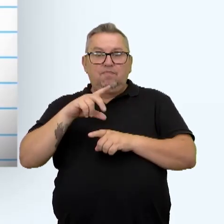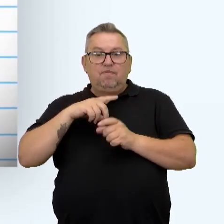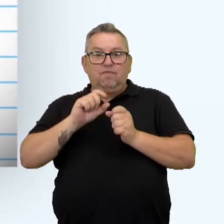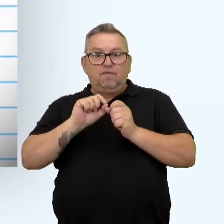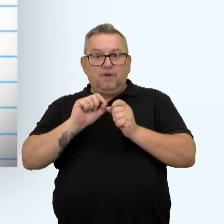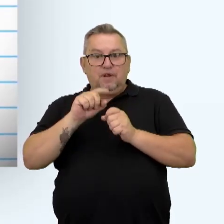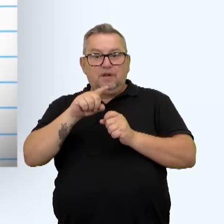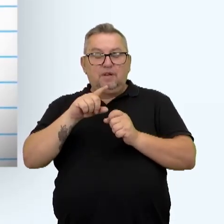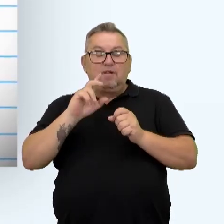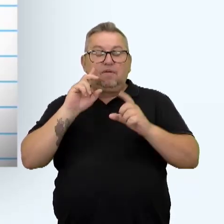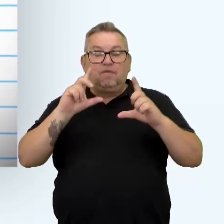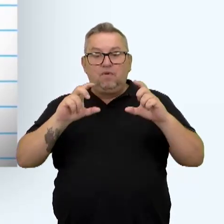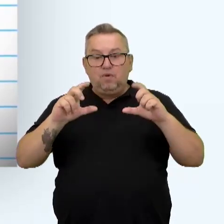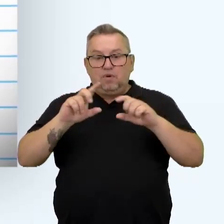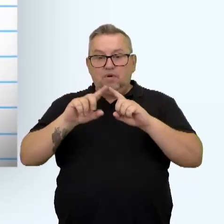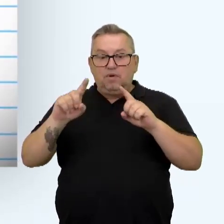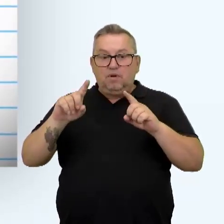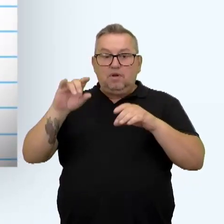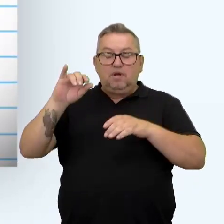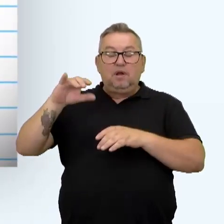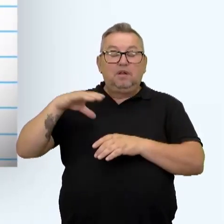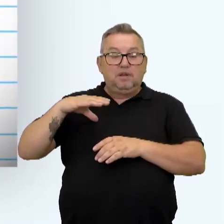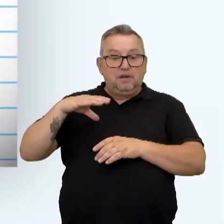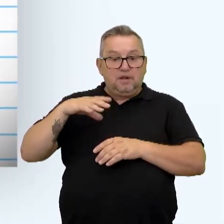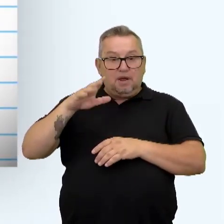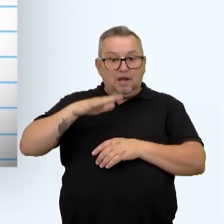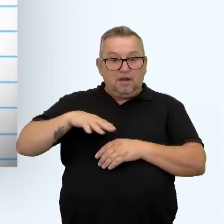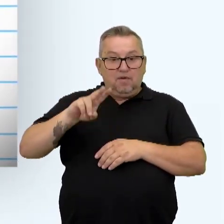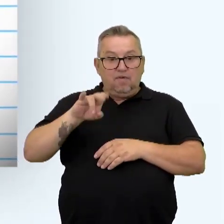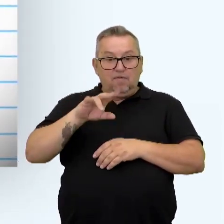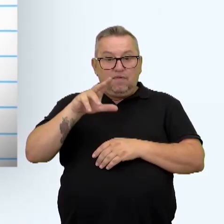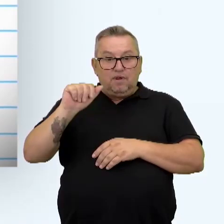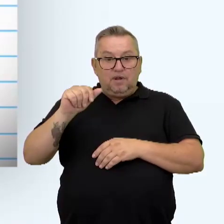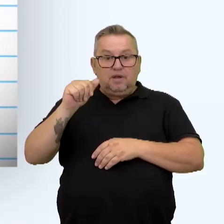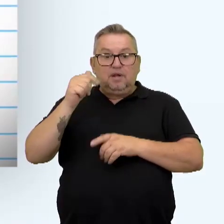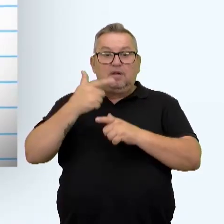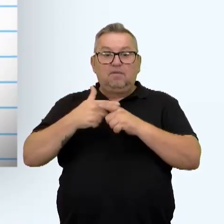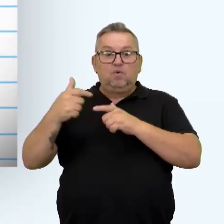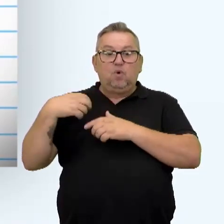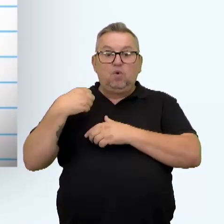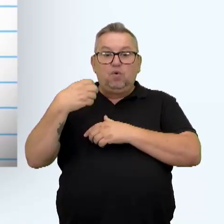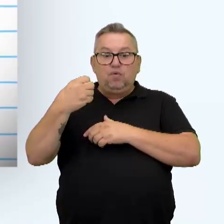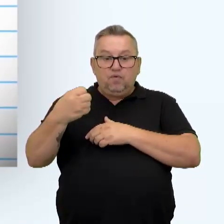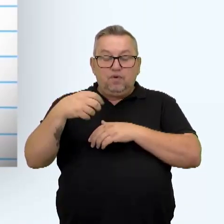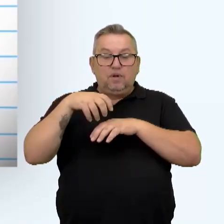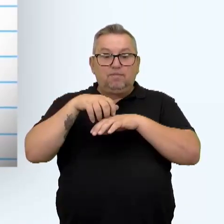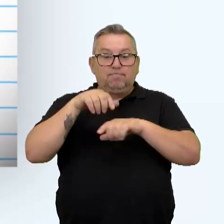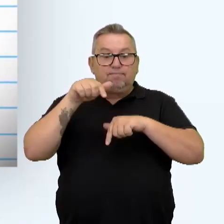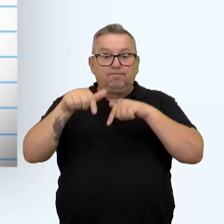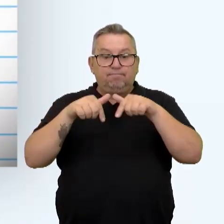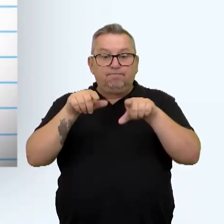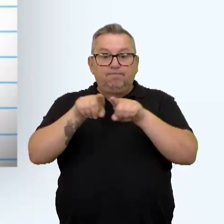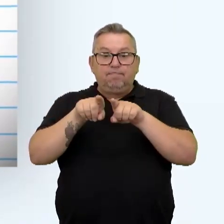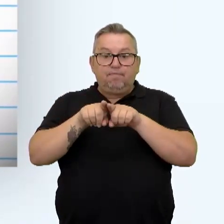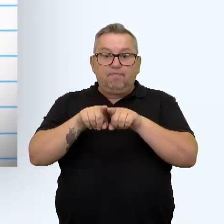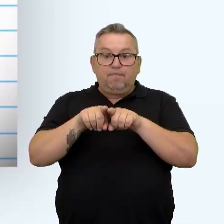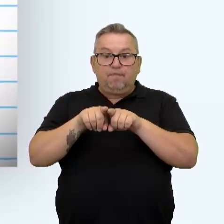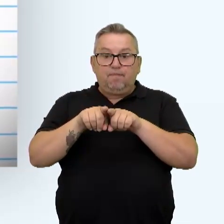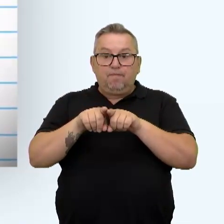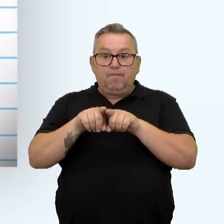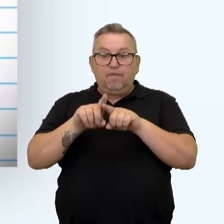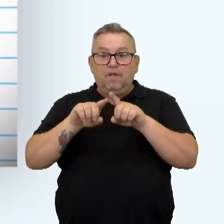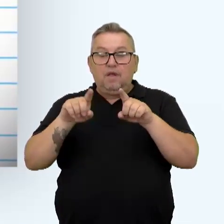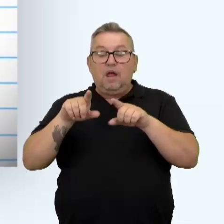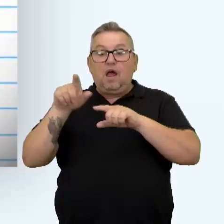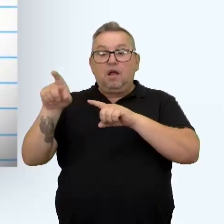incluídas nessa categoria as metrópoles, cidades, vilas, áreas de rodovias, de serviços e transporte, entre outras. Já a área